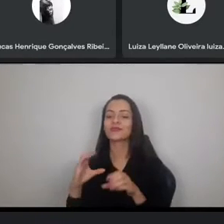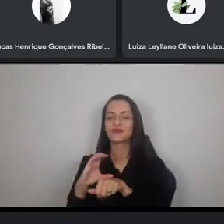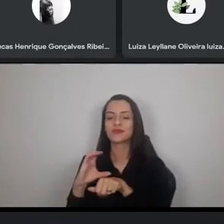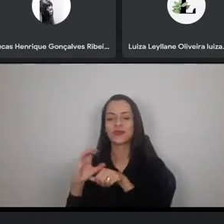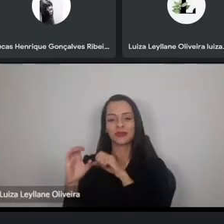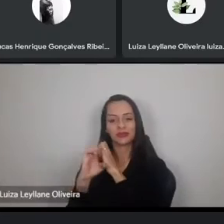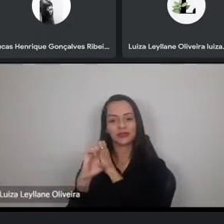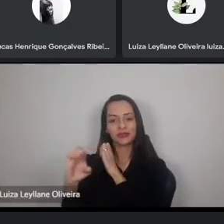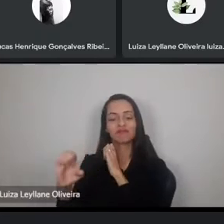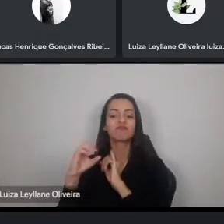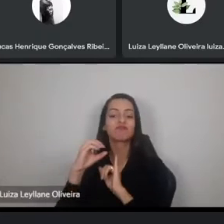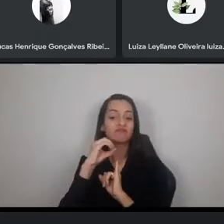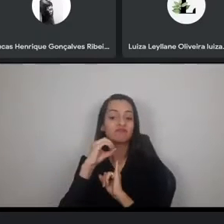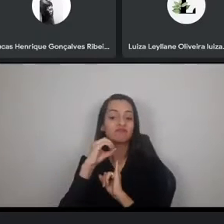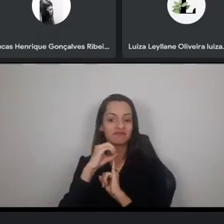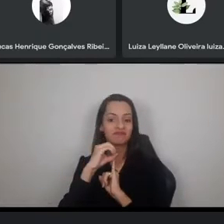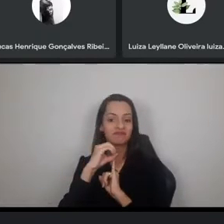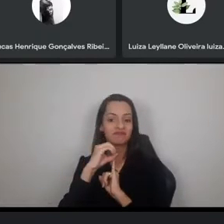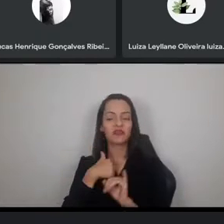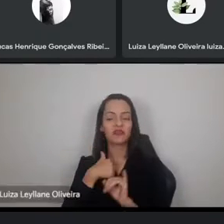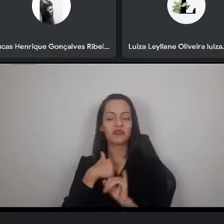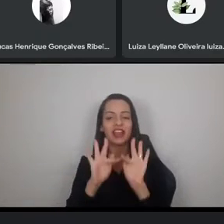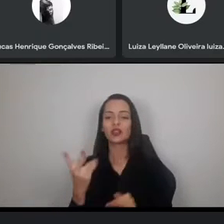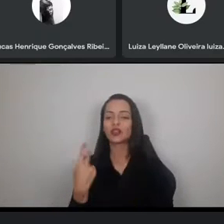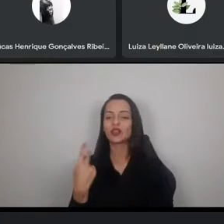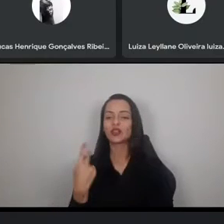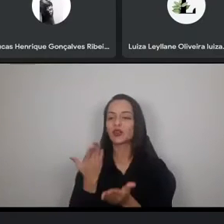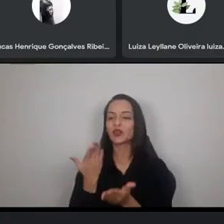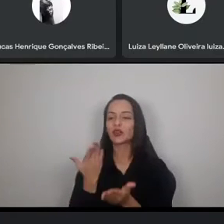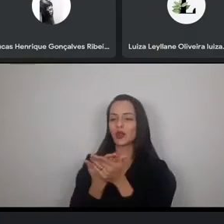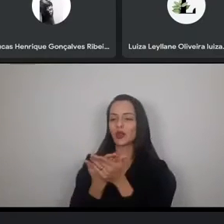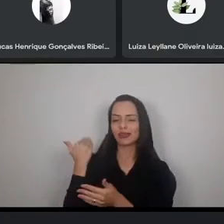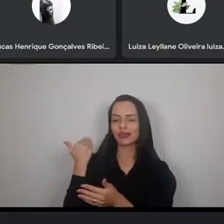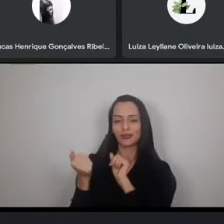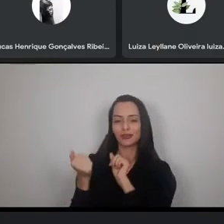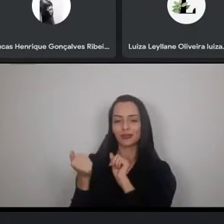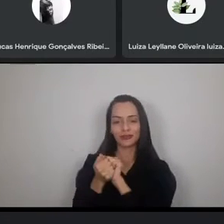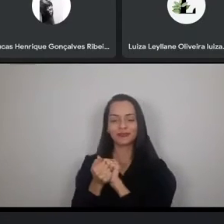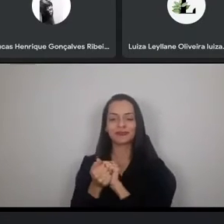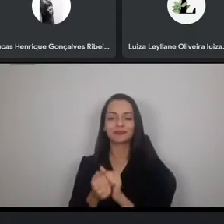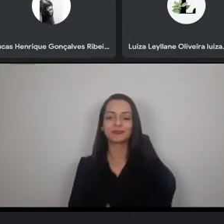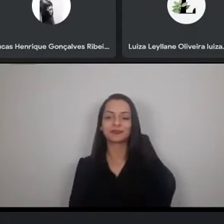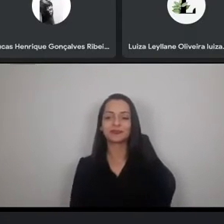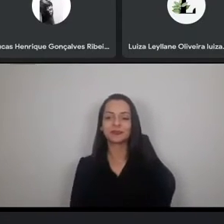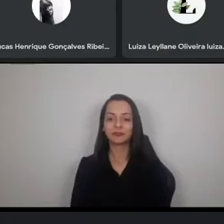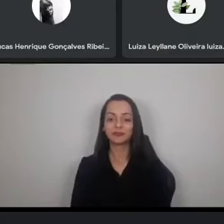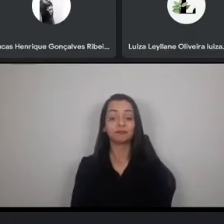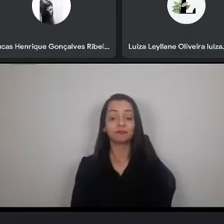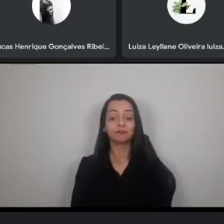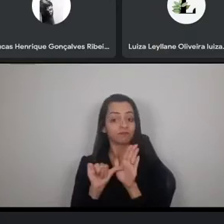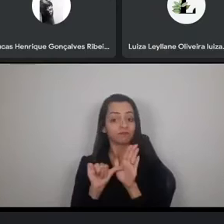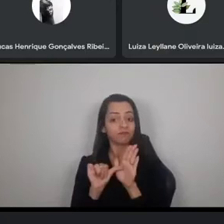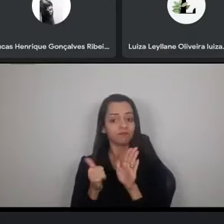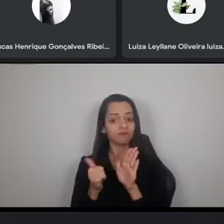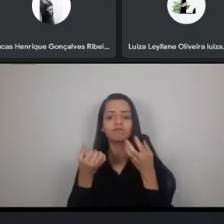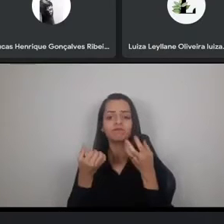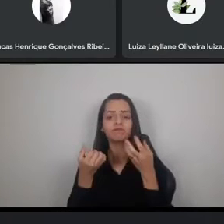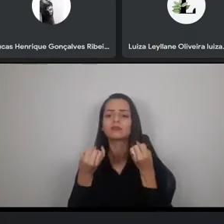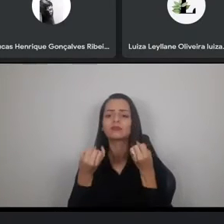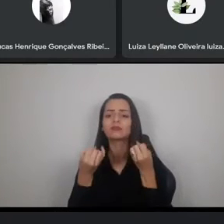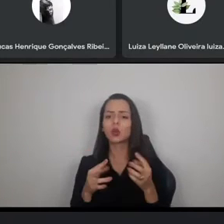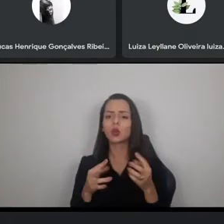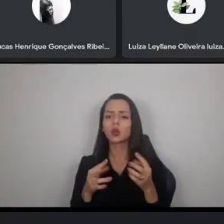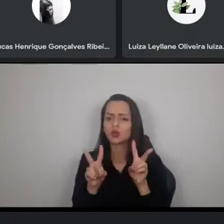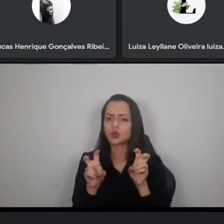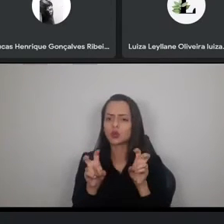de Minas. Primeiramente, vamos trabalhar o tema o que